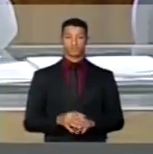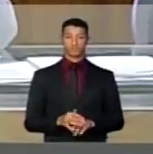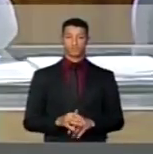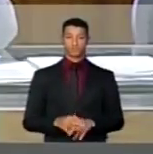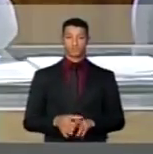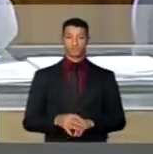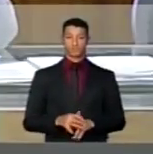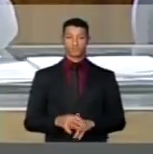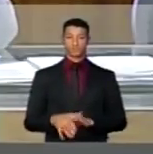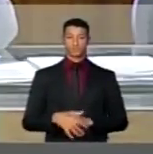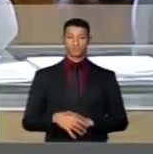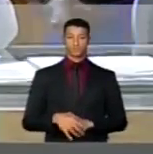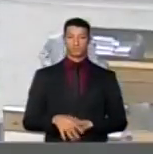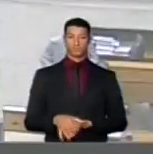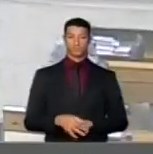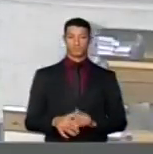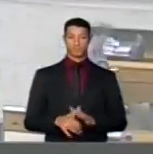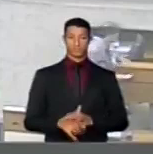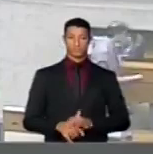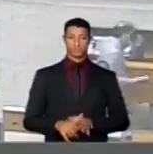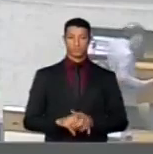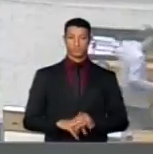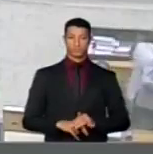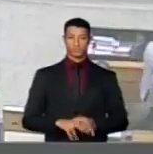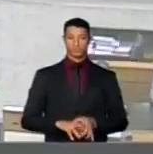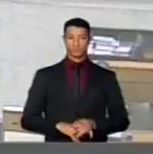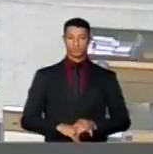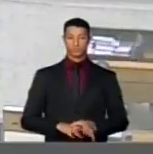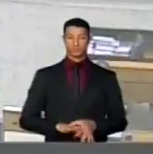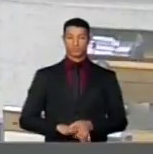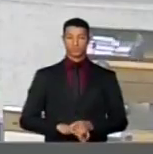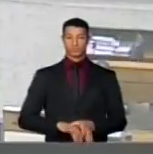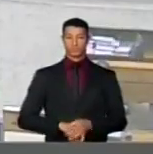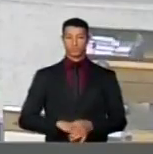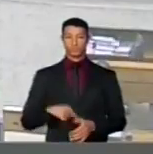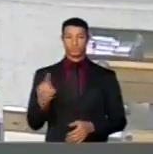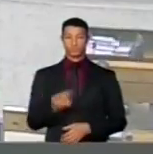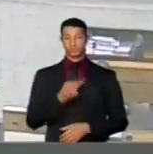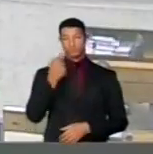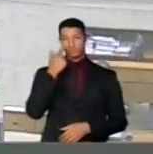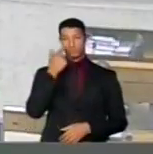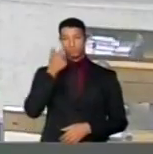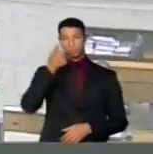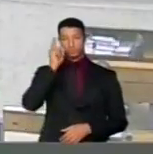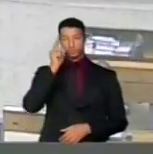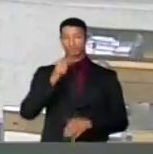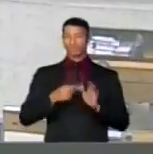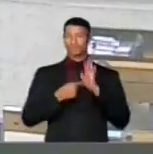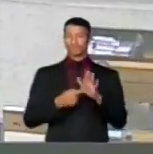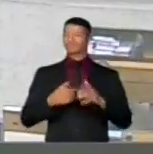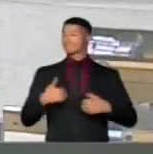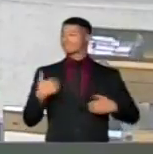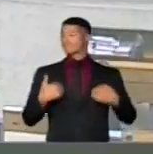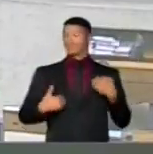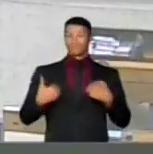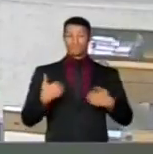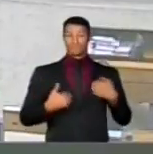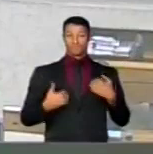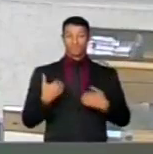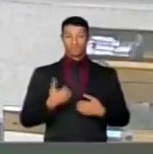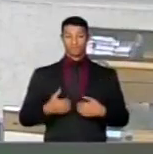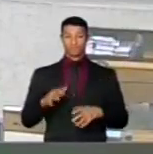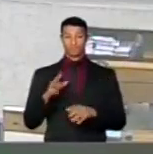Senhor presidente, nós vimos ontem uma demonstração do desespero que